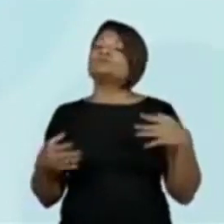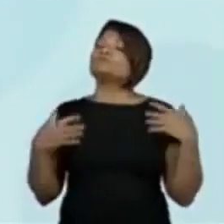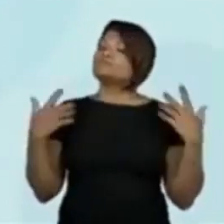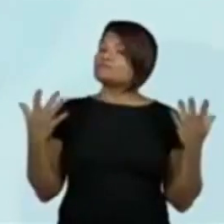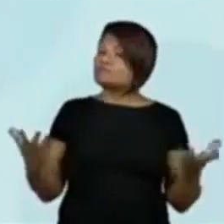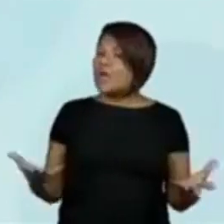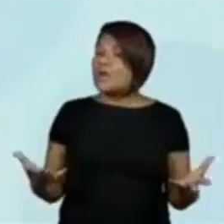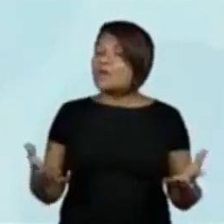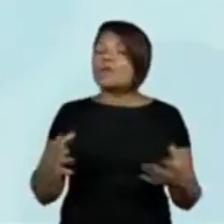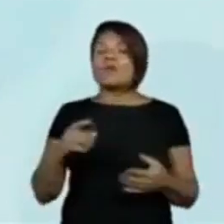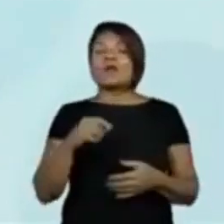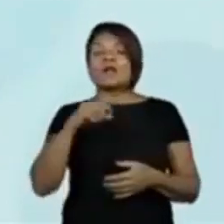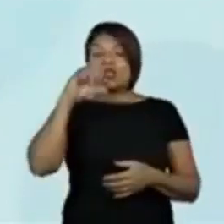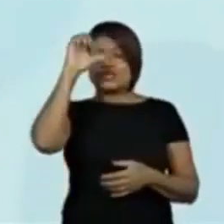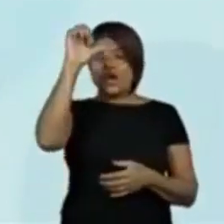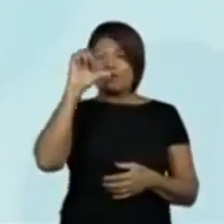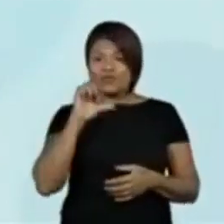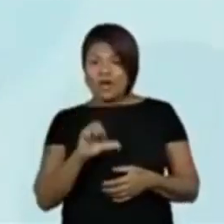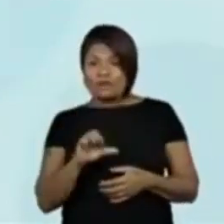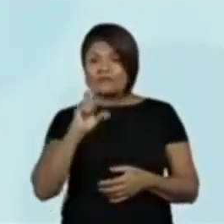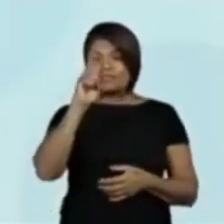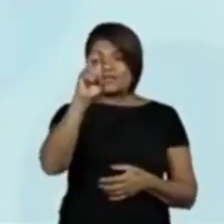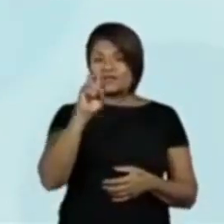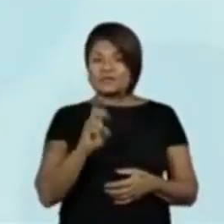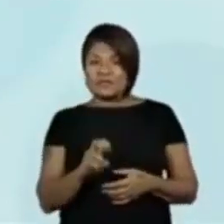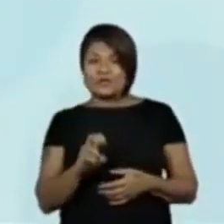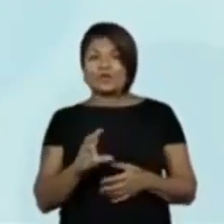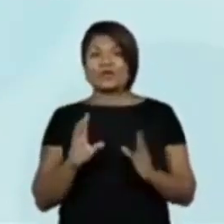Portanto, quem eu tenho aqui dizendo foi o